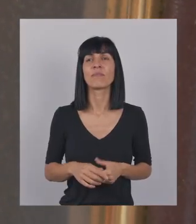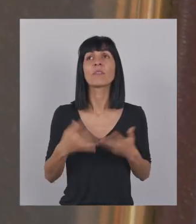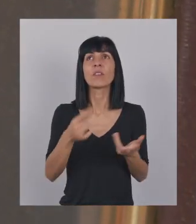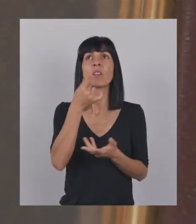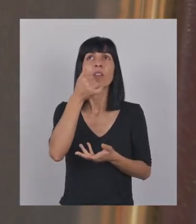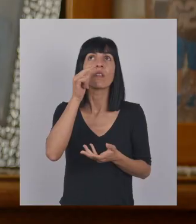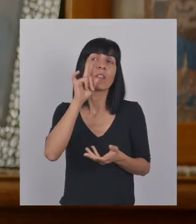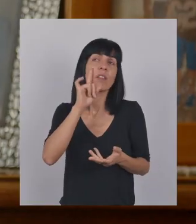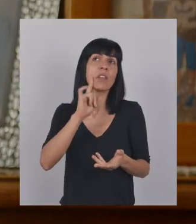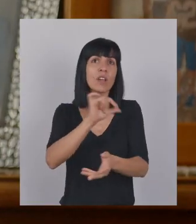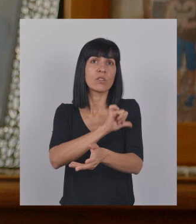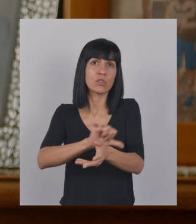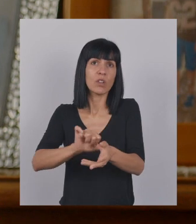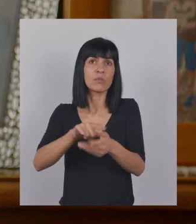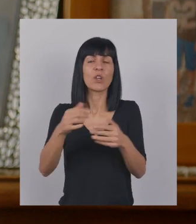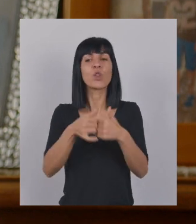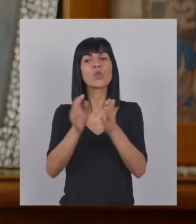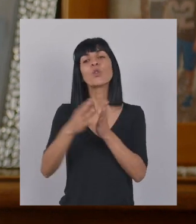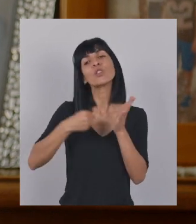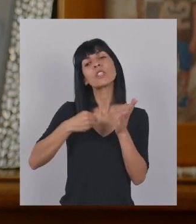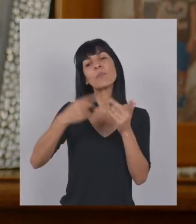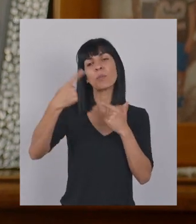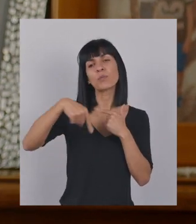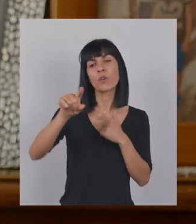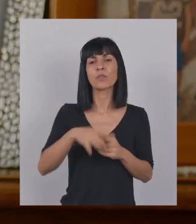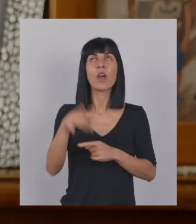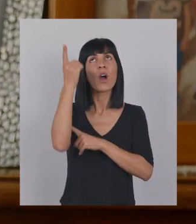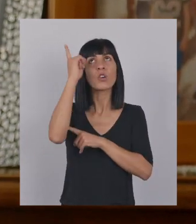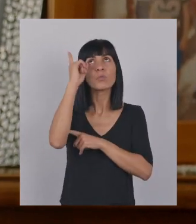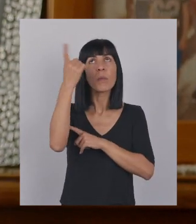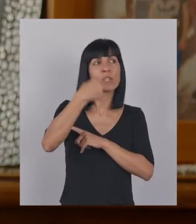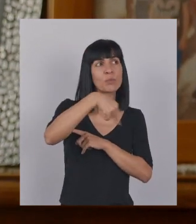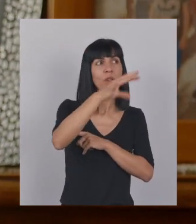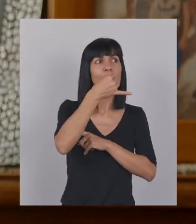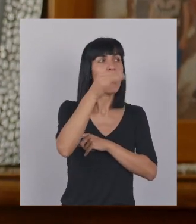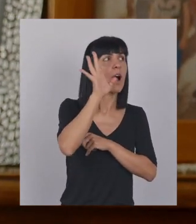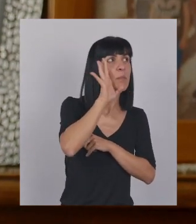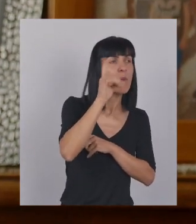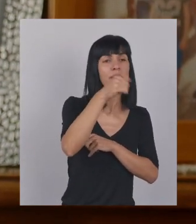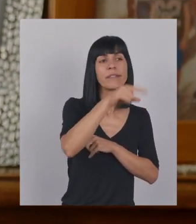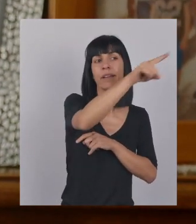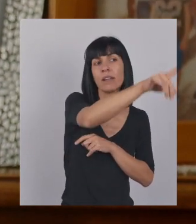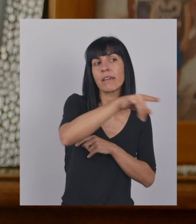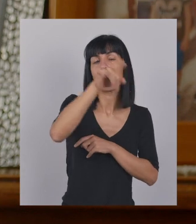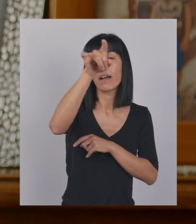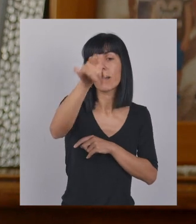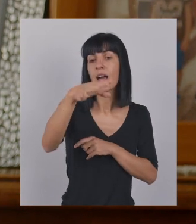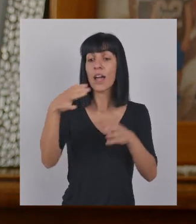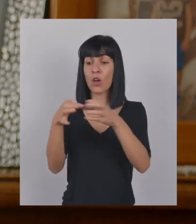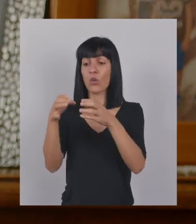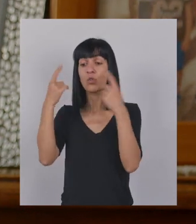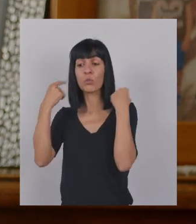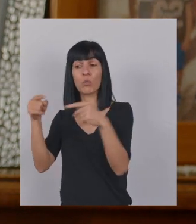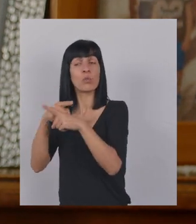a rapariga dos rapazes controle para todo lado tudo me chama para eu ir elas não deixe para ir na hora do almoço para eu ir ali com